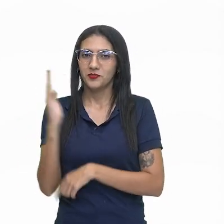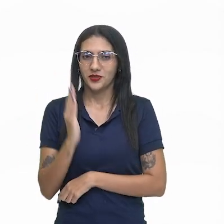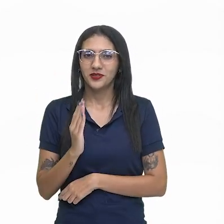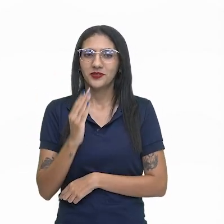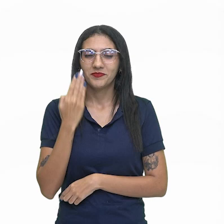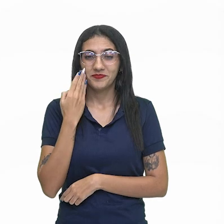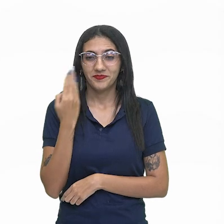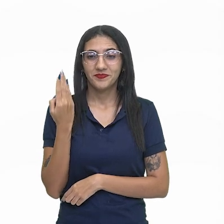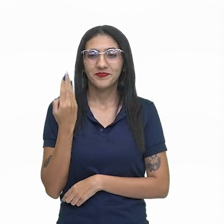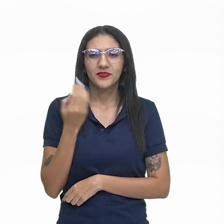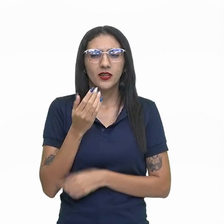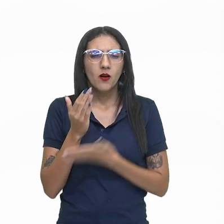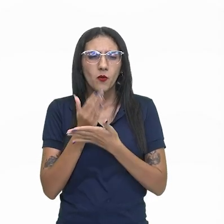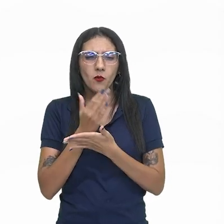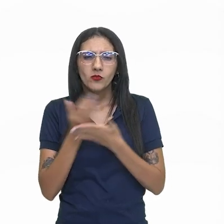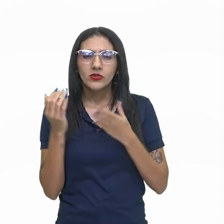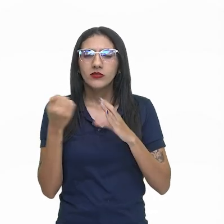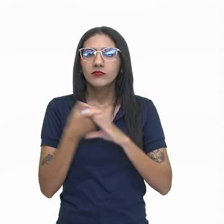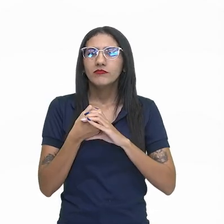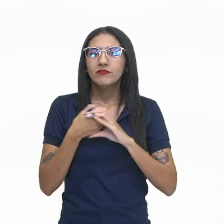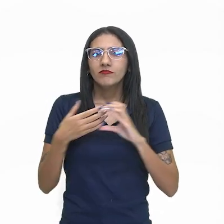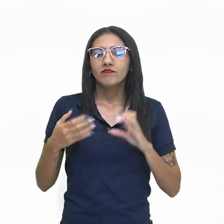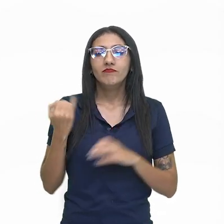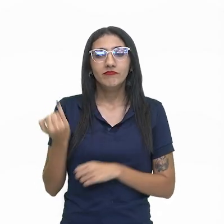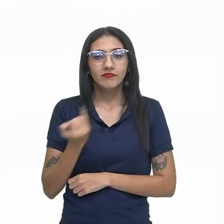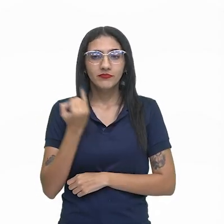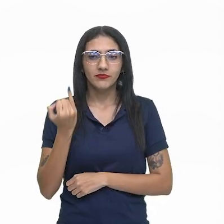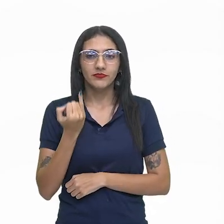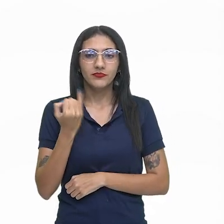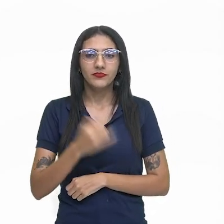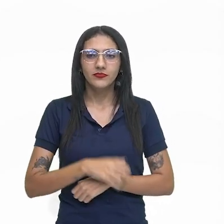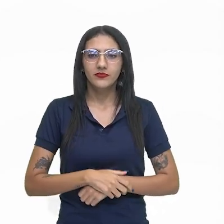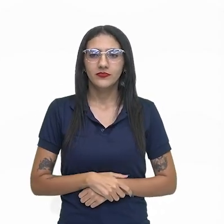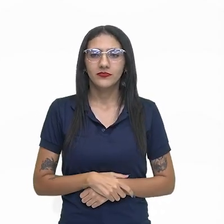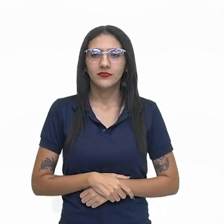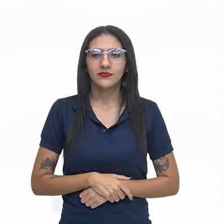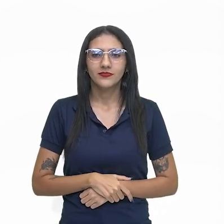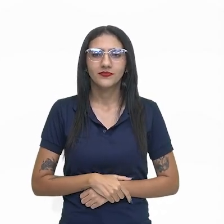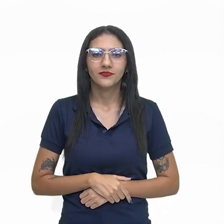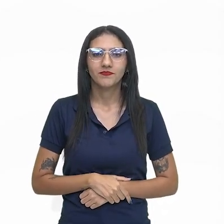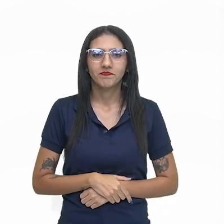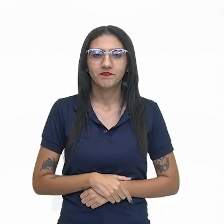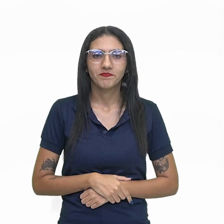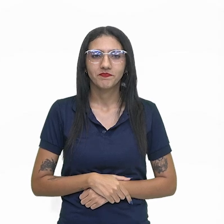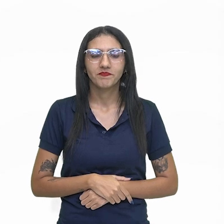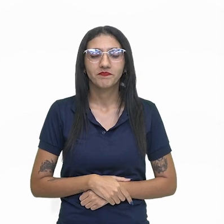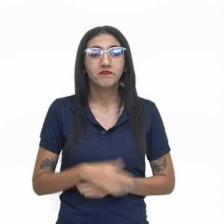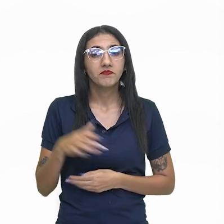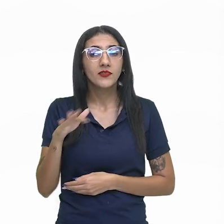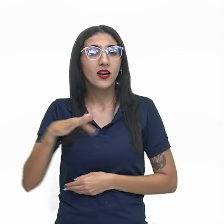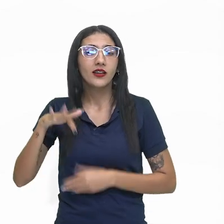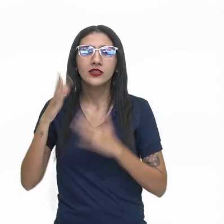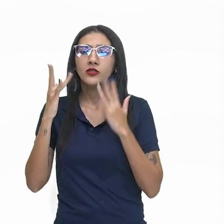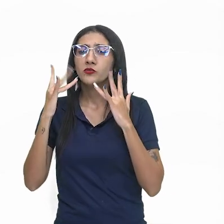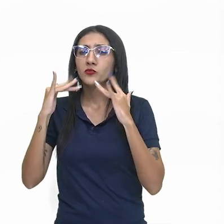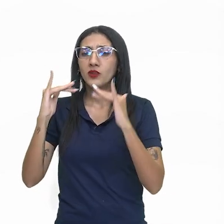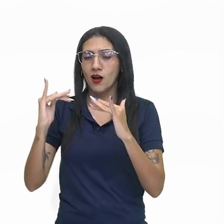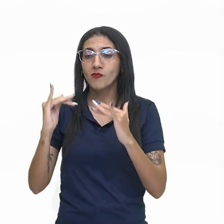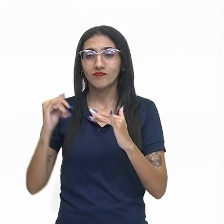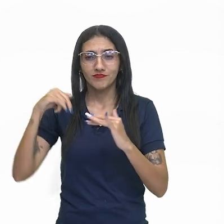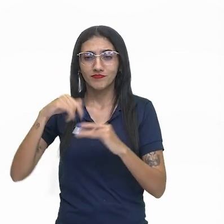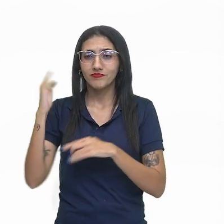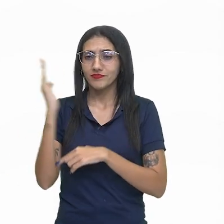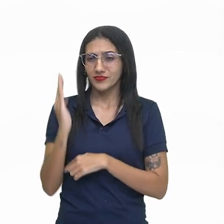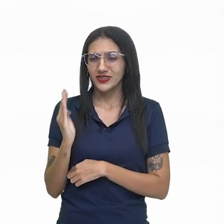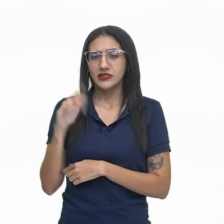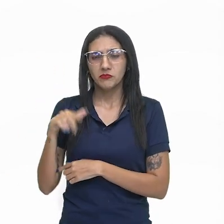próxima tela aí alguns fatores importantes para o meio rural brasileiro. As próprias condições naturais. O Brasil tem uma vocação muito grande